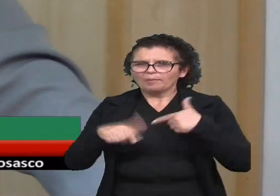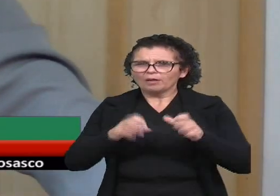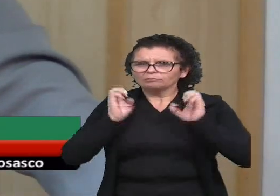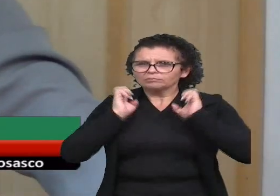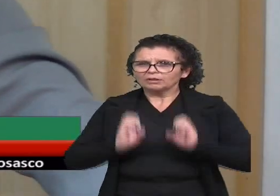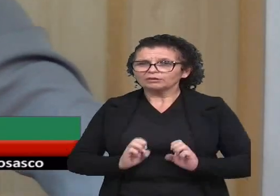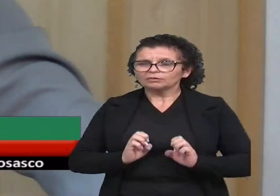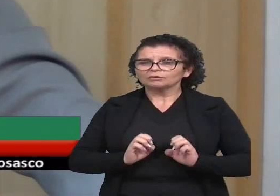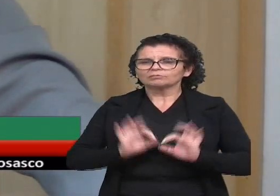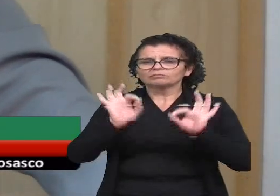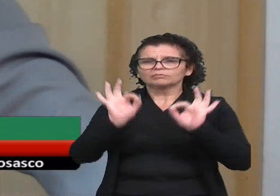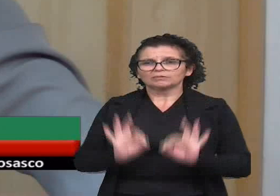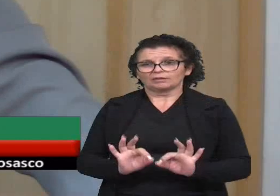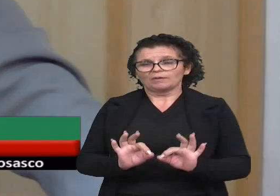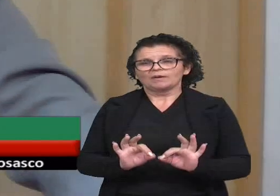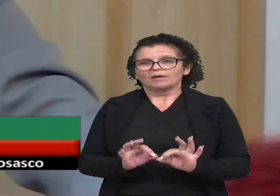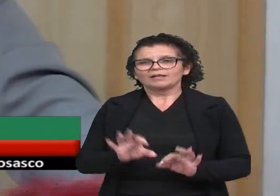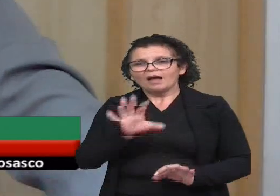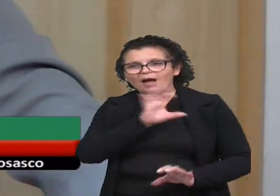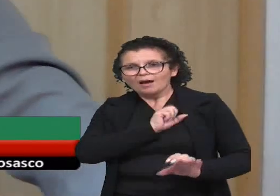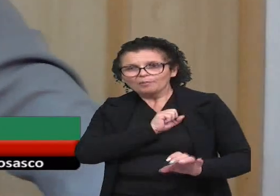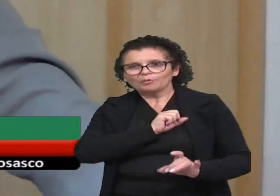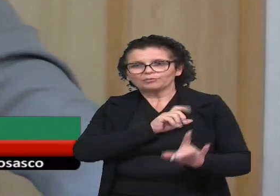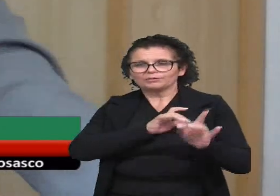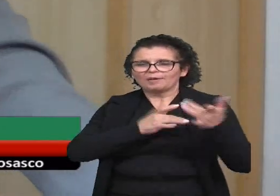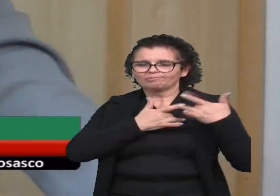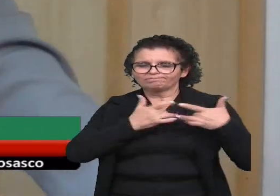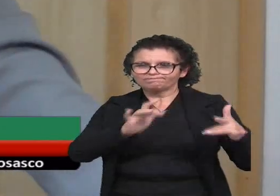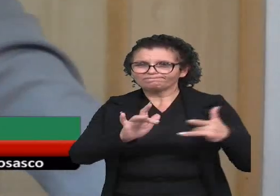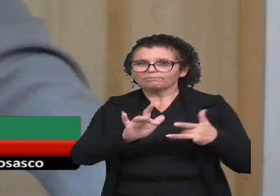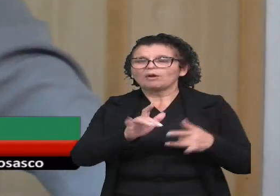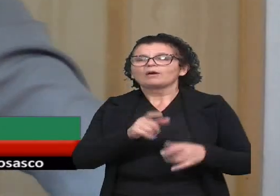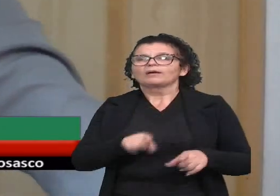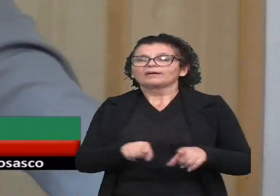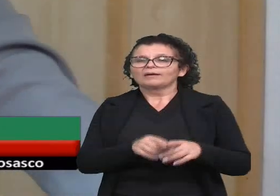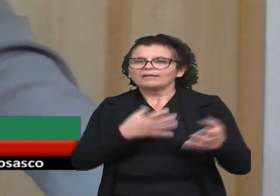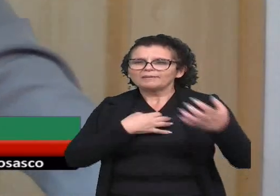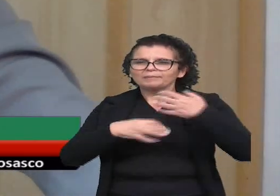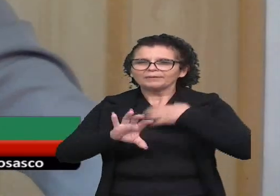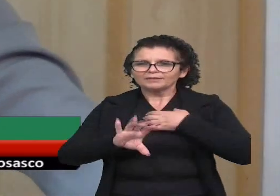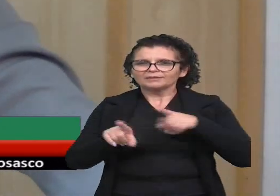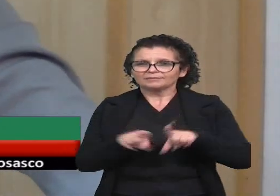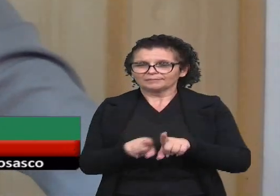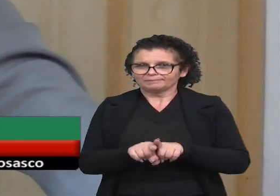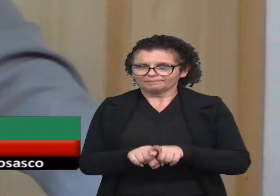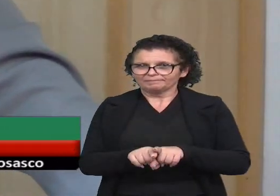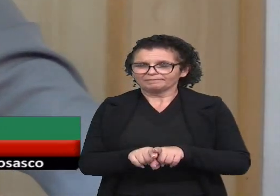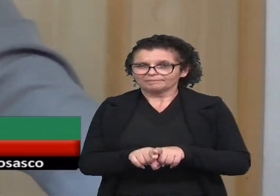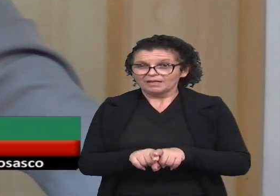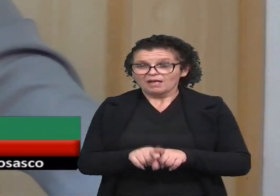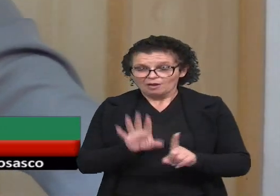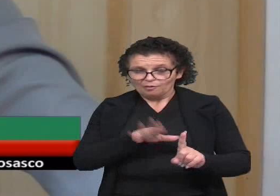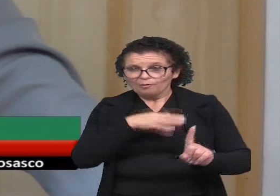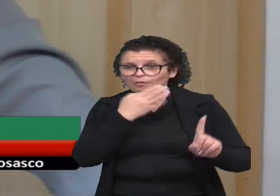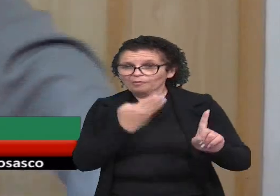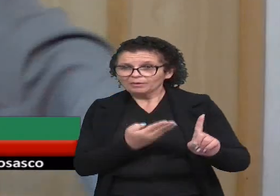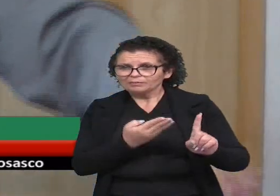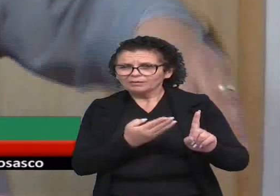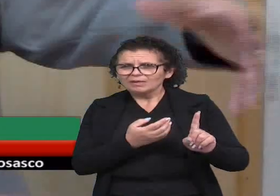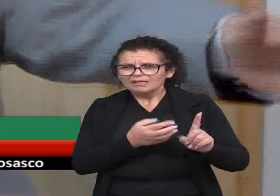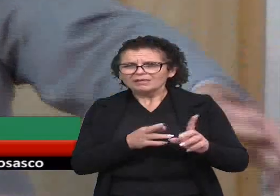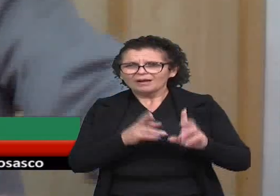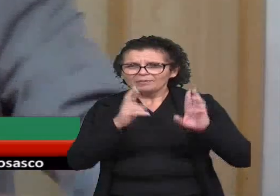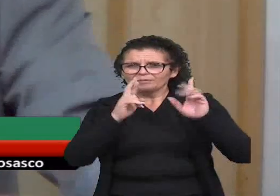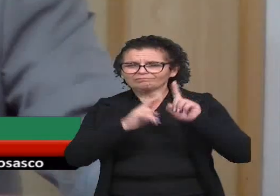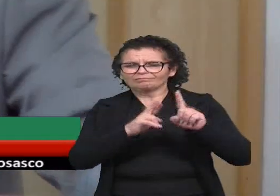do trabalho digno e de amor ao próximo. Então, eu fiz questão de fazer essa homenagem para representar tudo aquilo que o